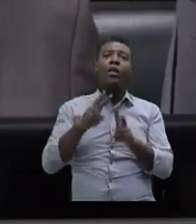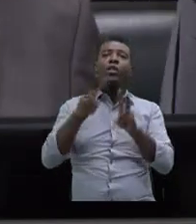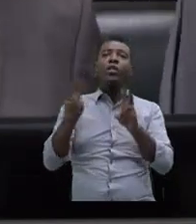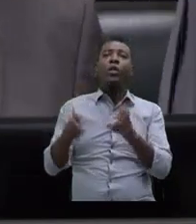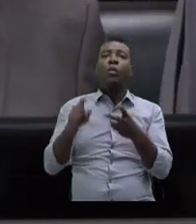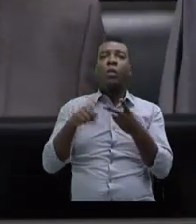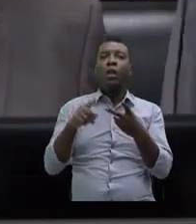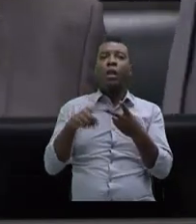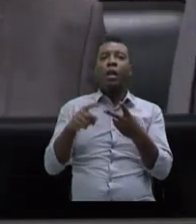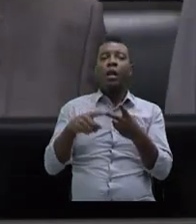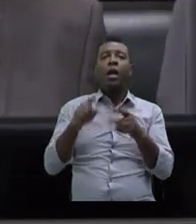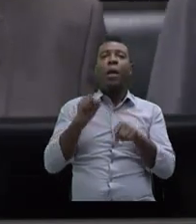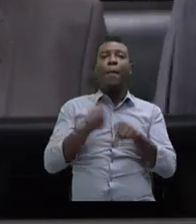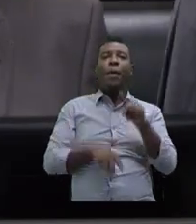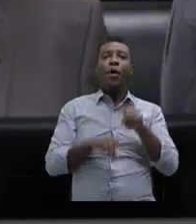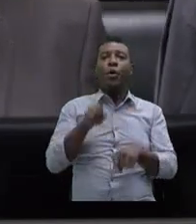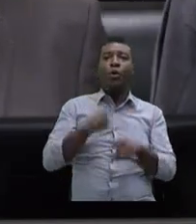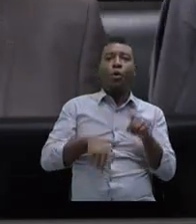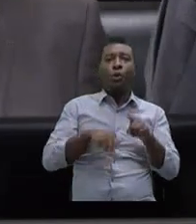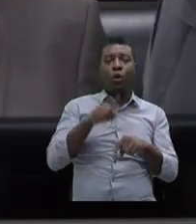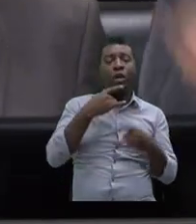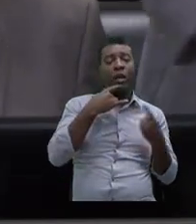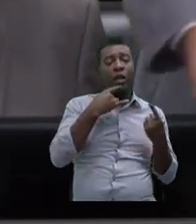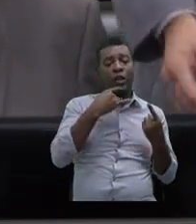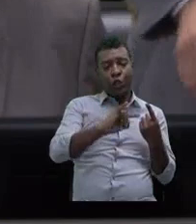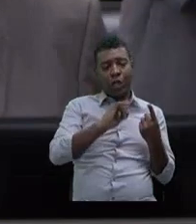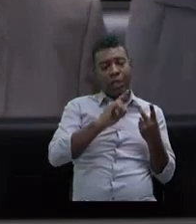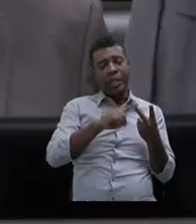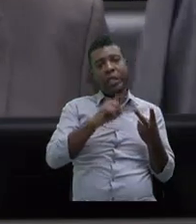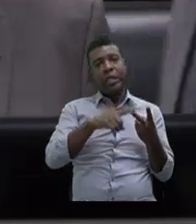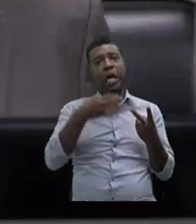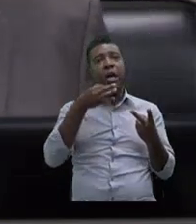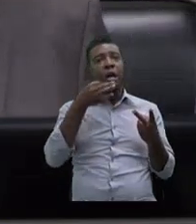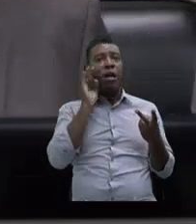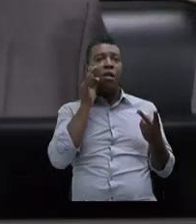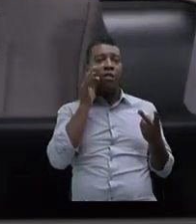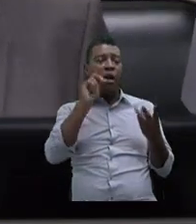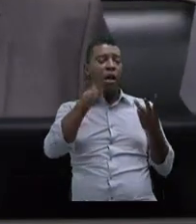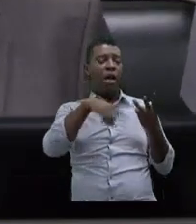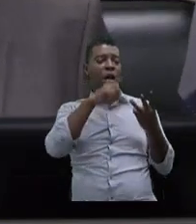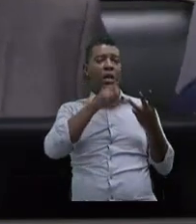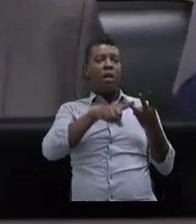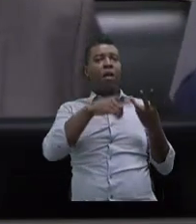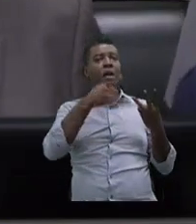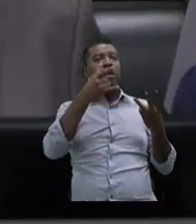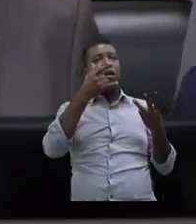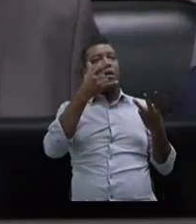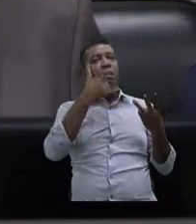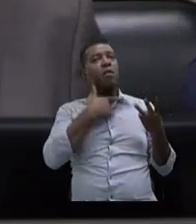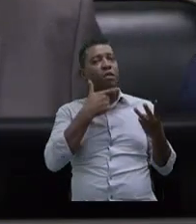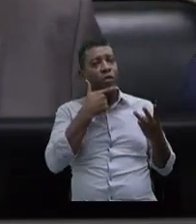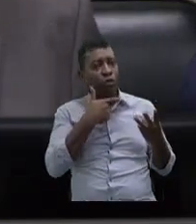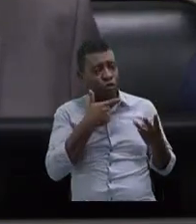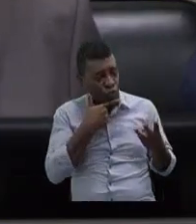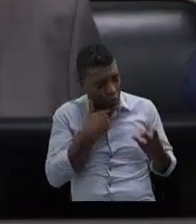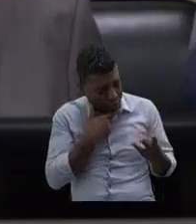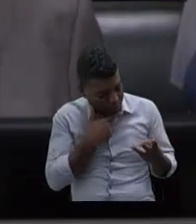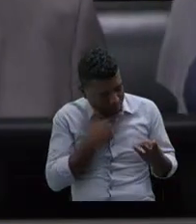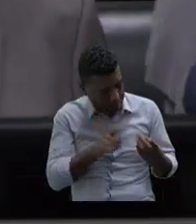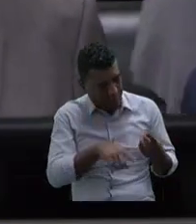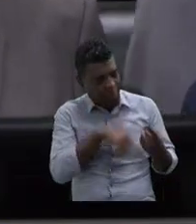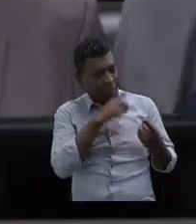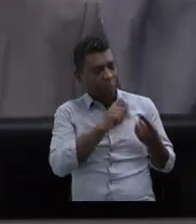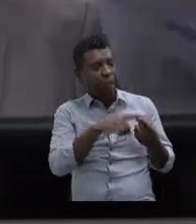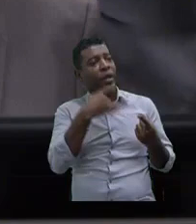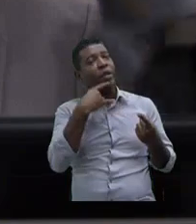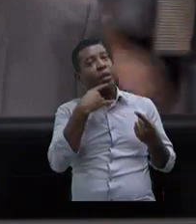nossos produtos, cachaça, café e queijo. Sobre cachaça, nós estávamos falando aqui anteriormente